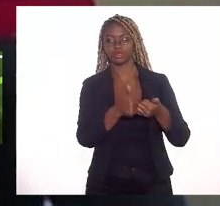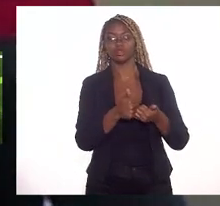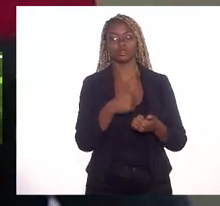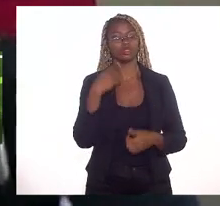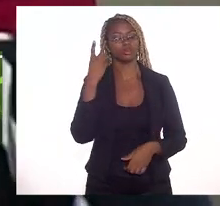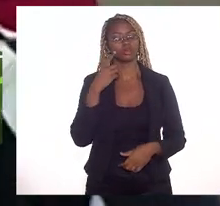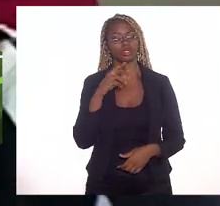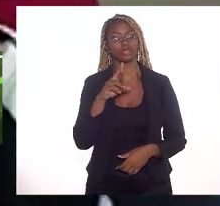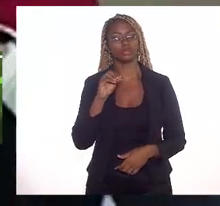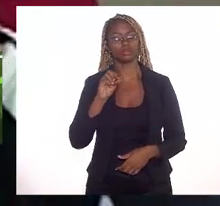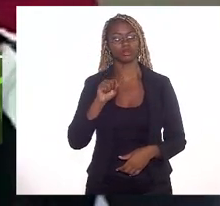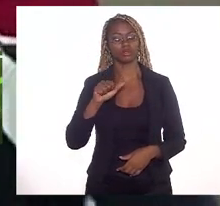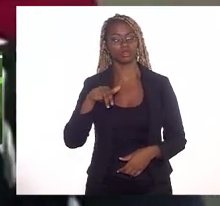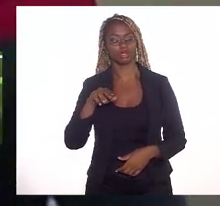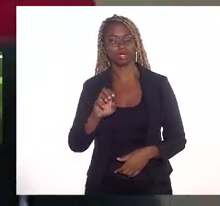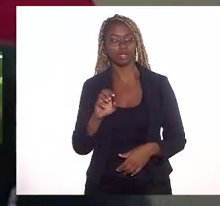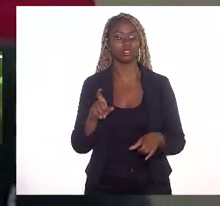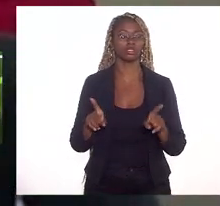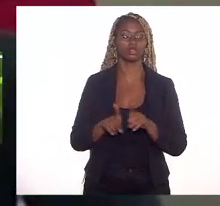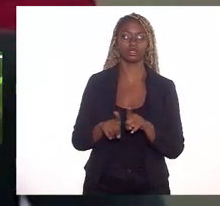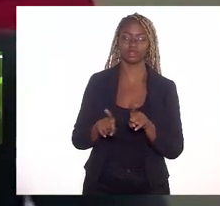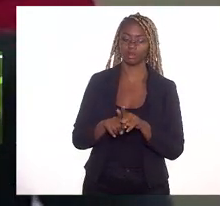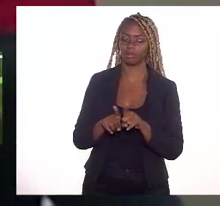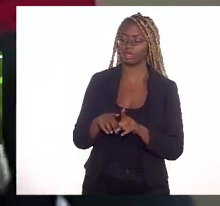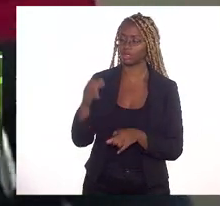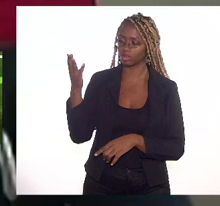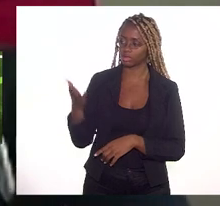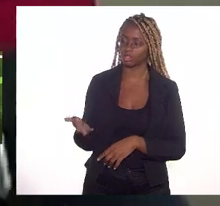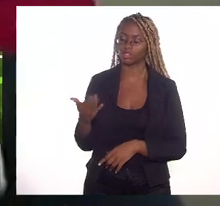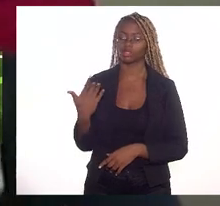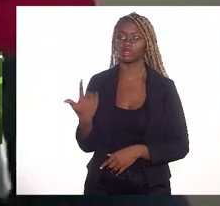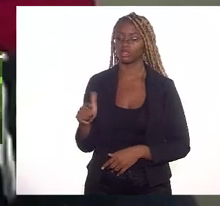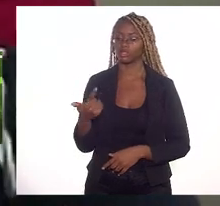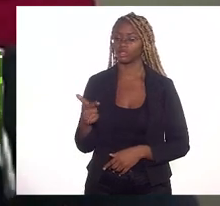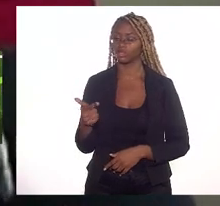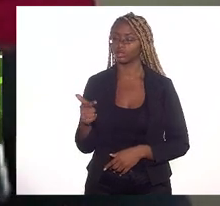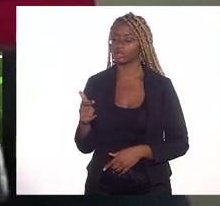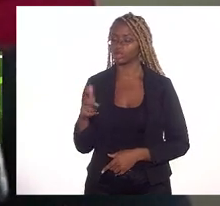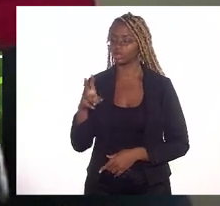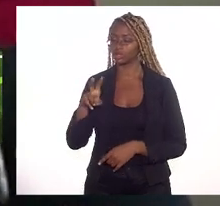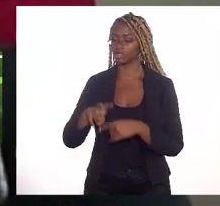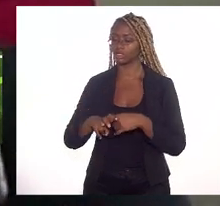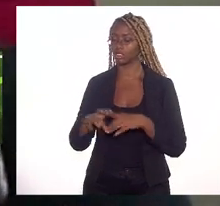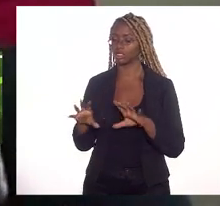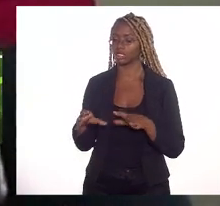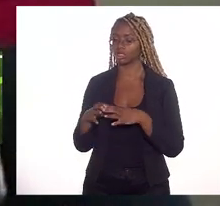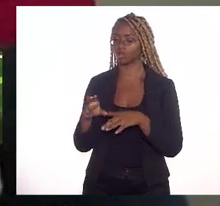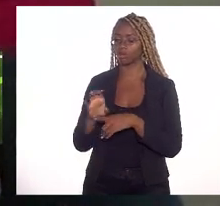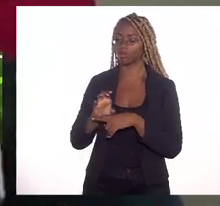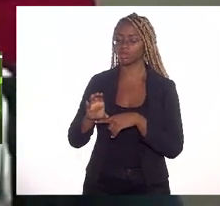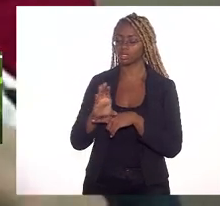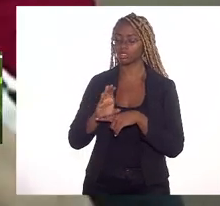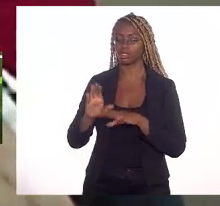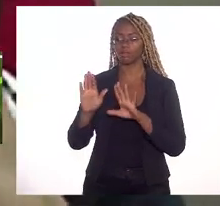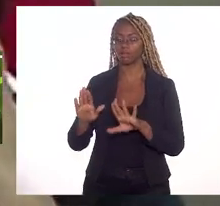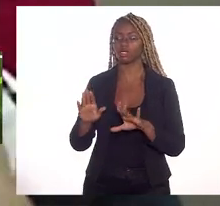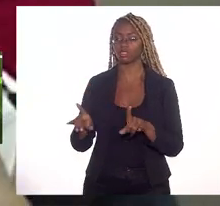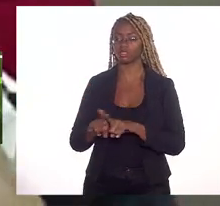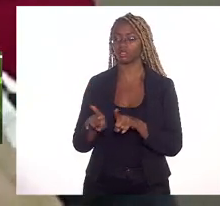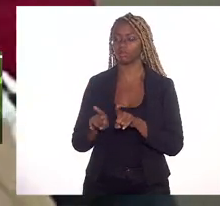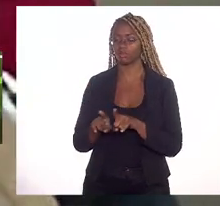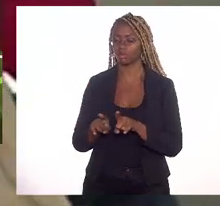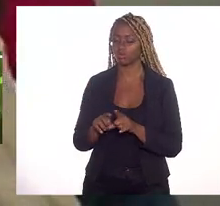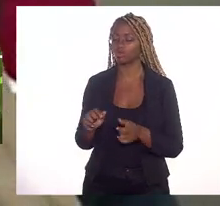Rosane Félix, e mesmo a senhora não tendo assento na comissão, mas estará à frente da